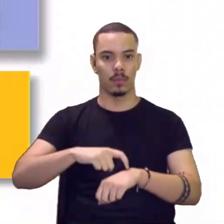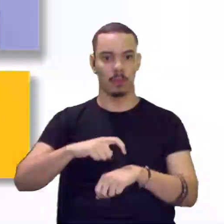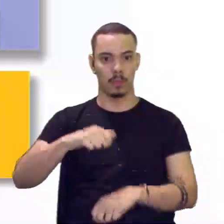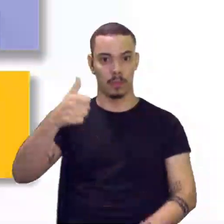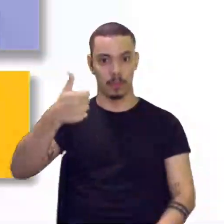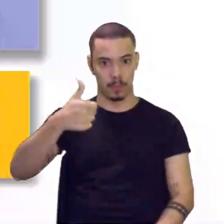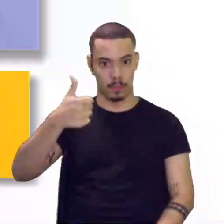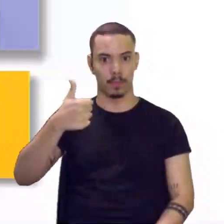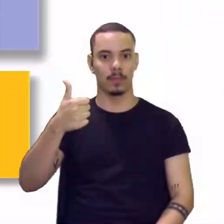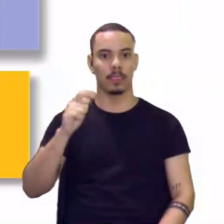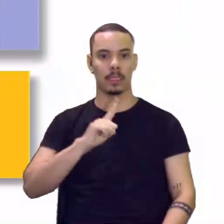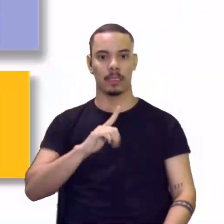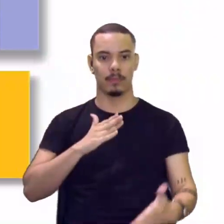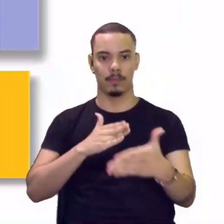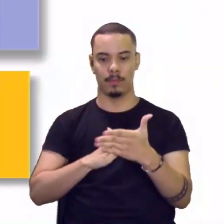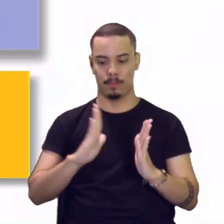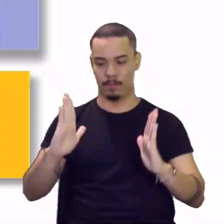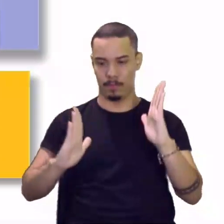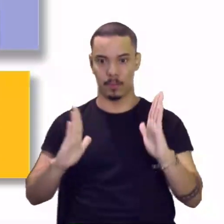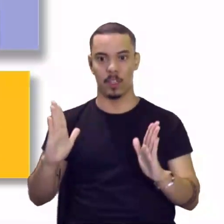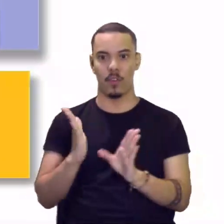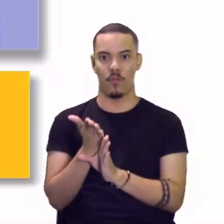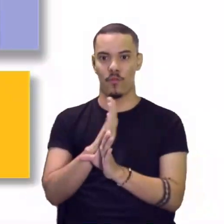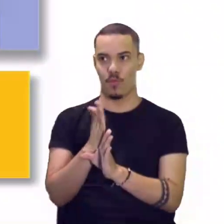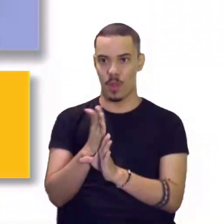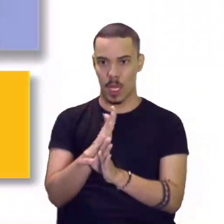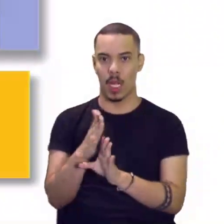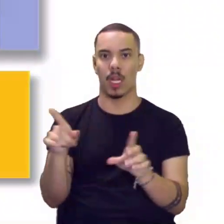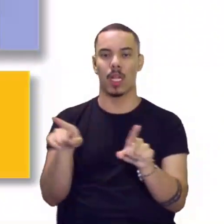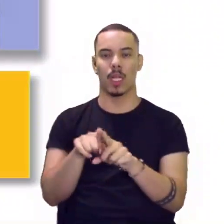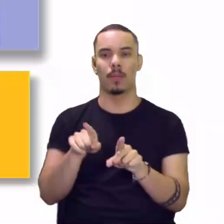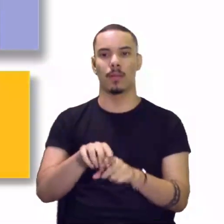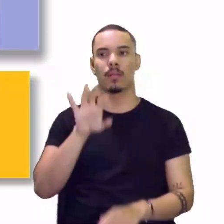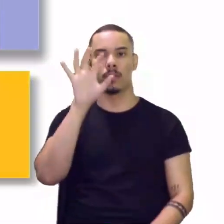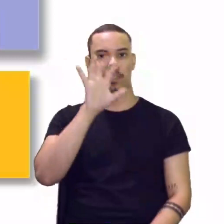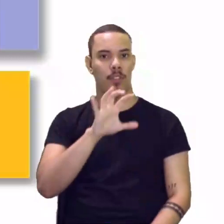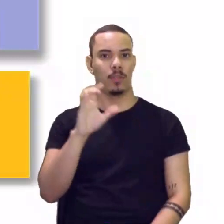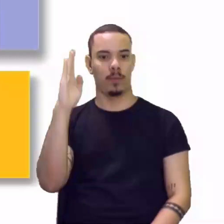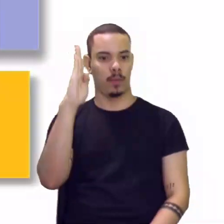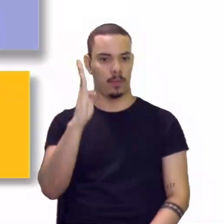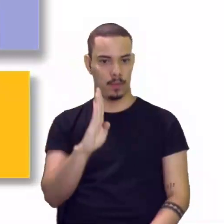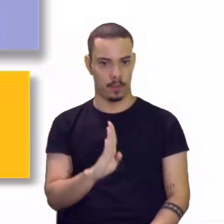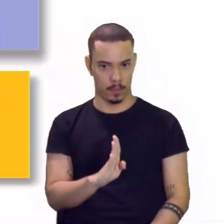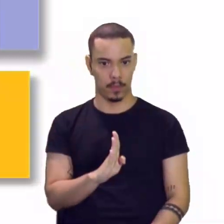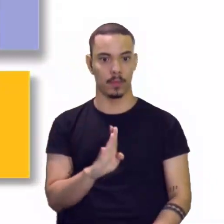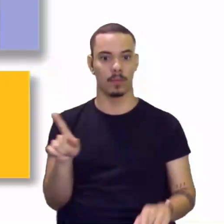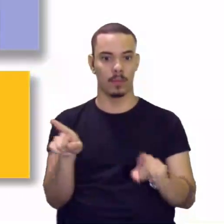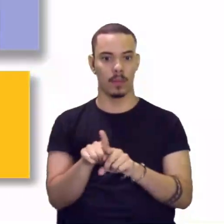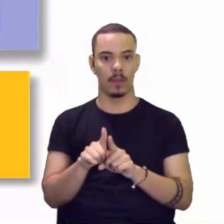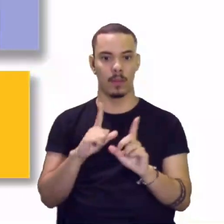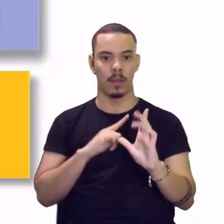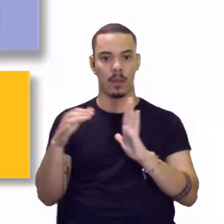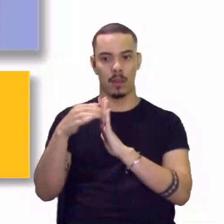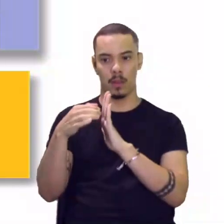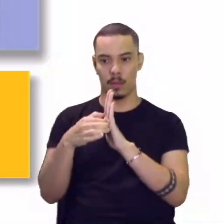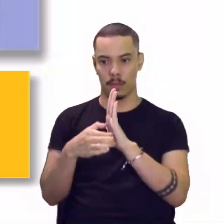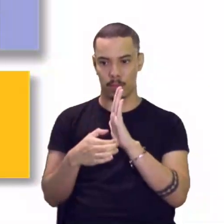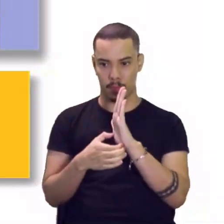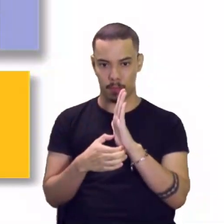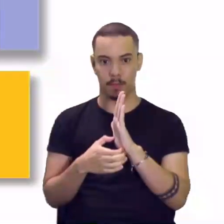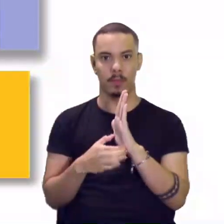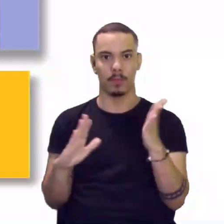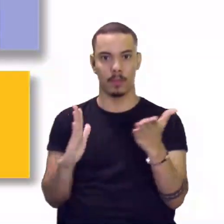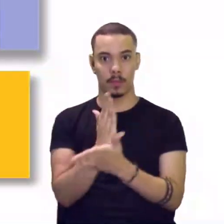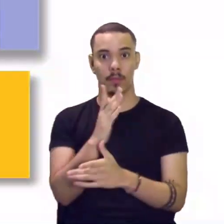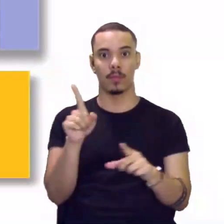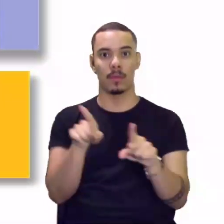de delimitação de fronteiras, as regiões brasileiras, as suas subdivisões e